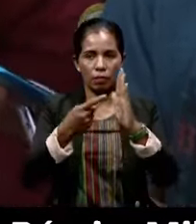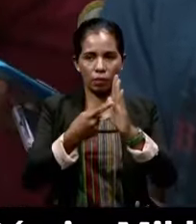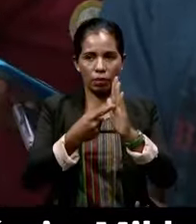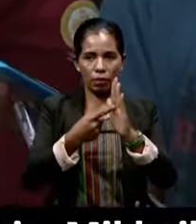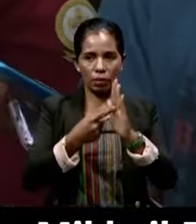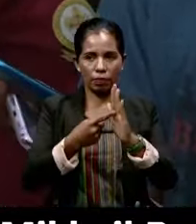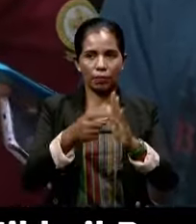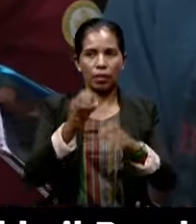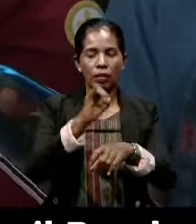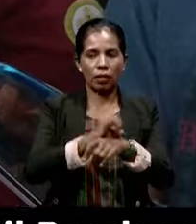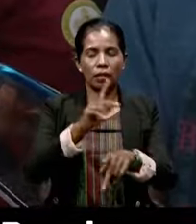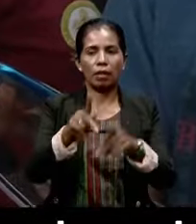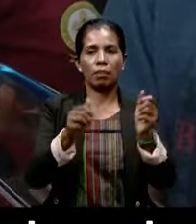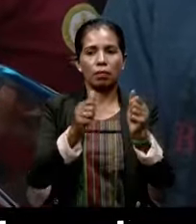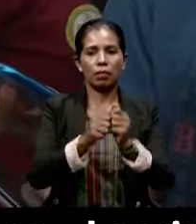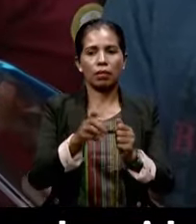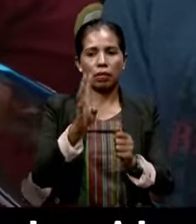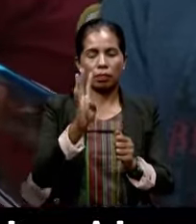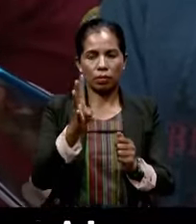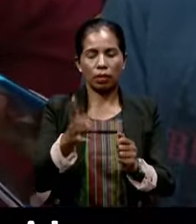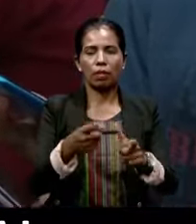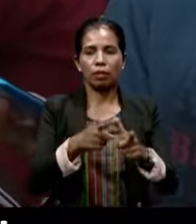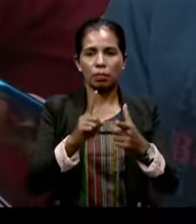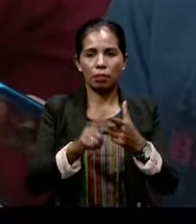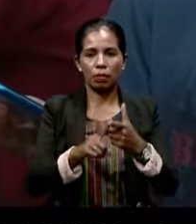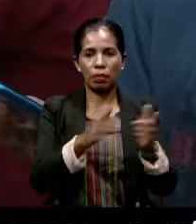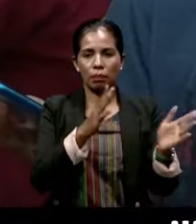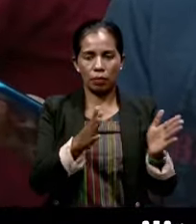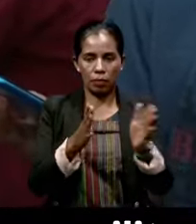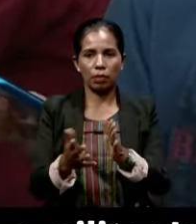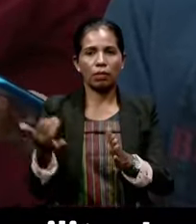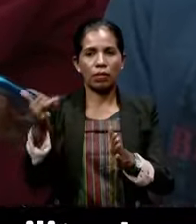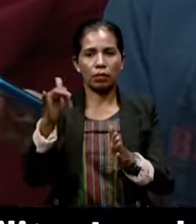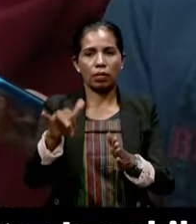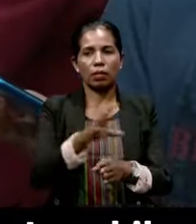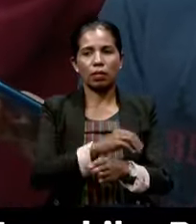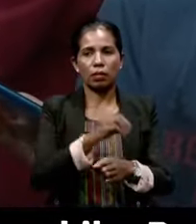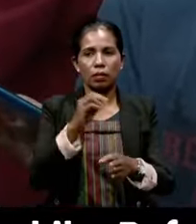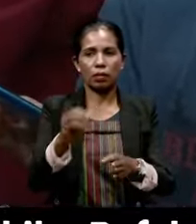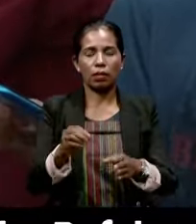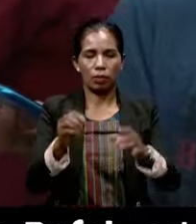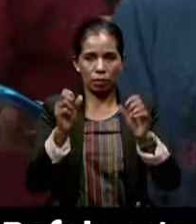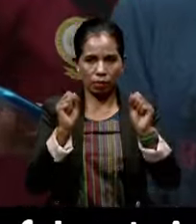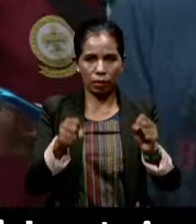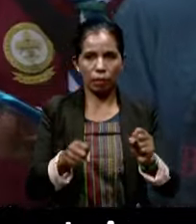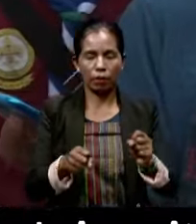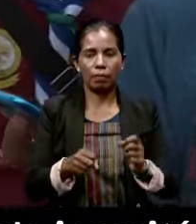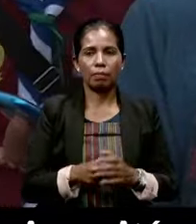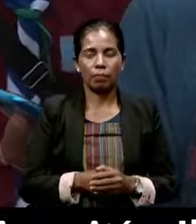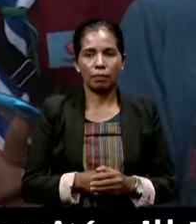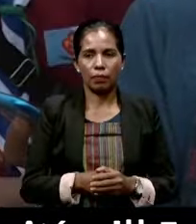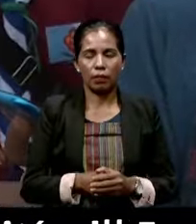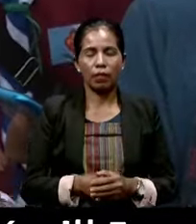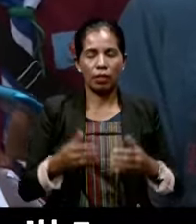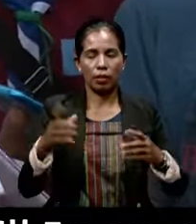de paroquia emahat nulu e depois nesse preparação basira atusira atversira mos bele quando